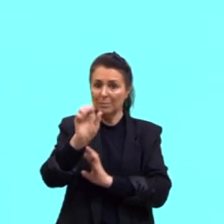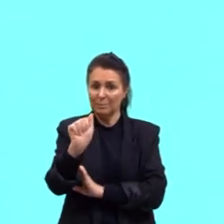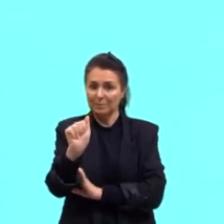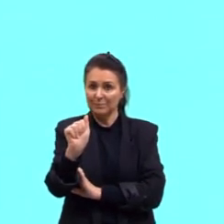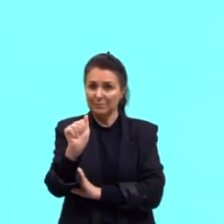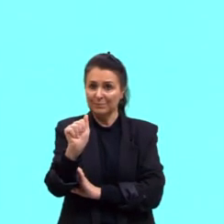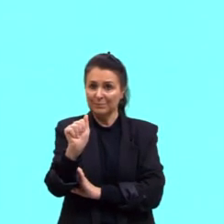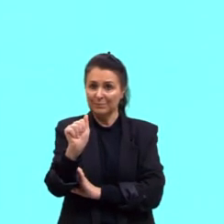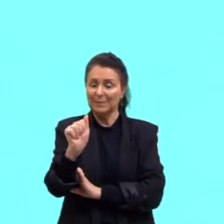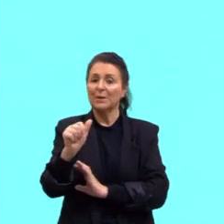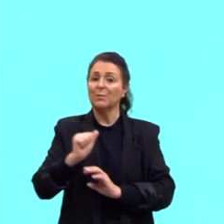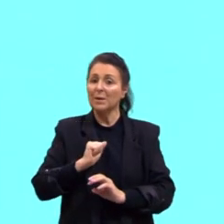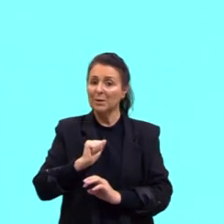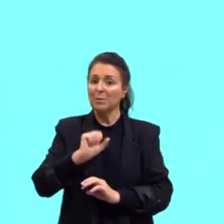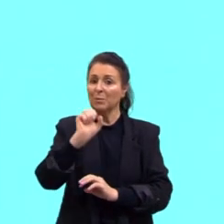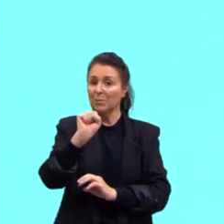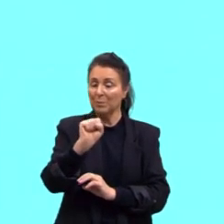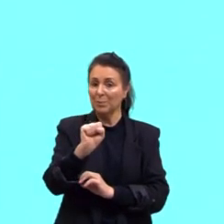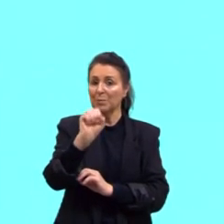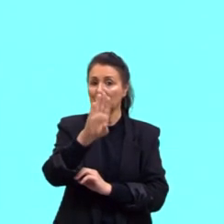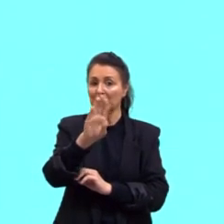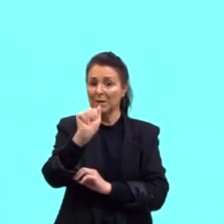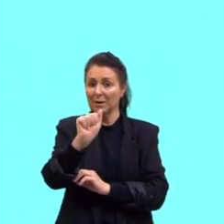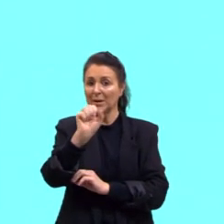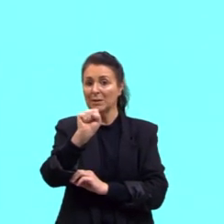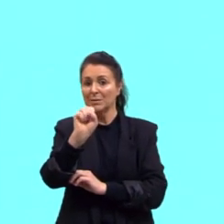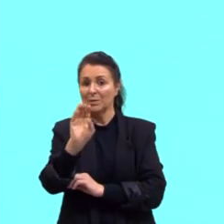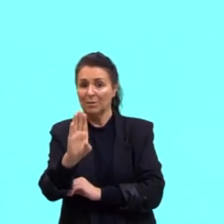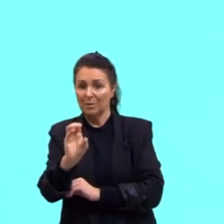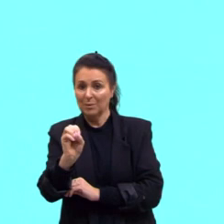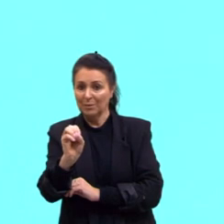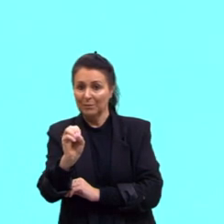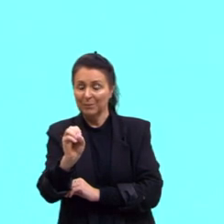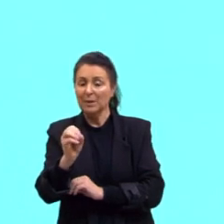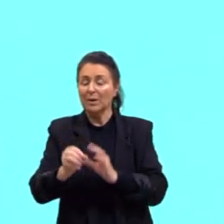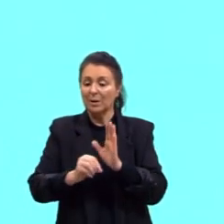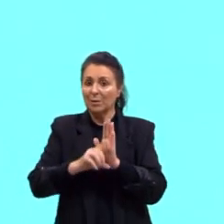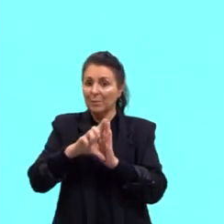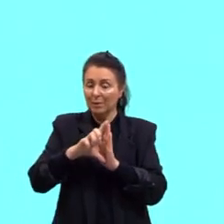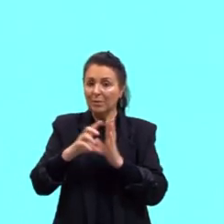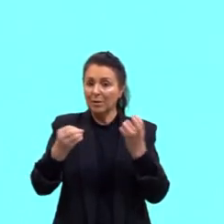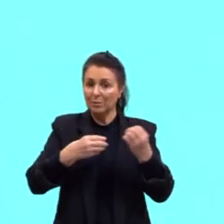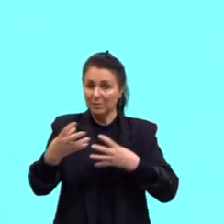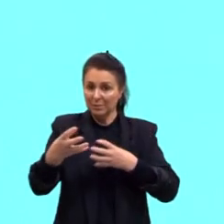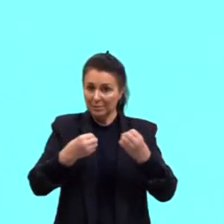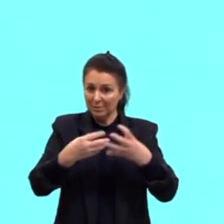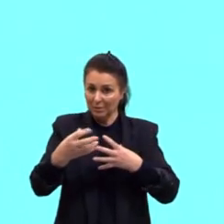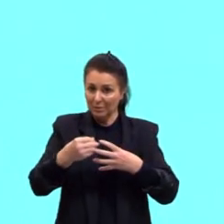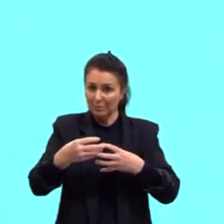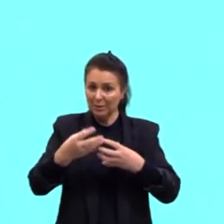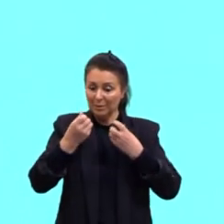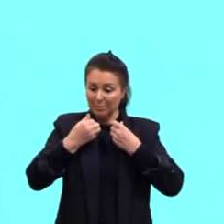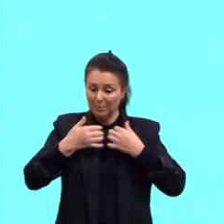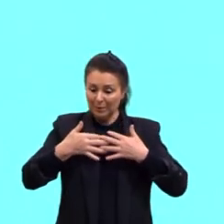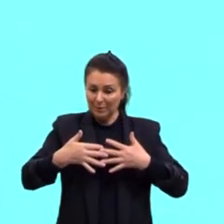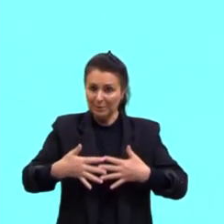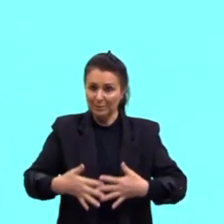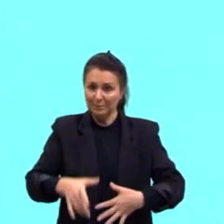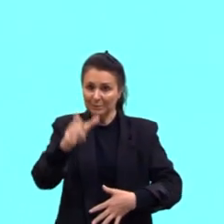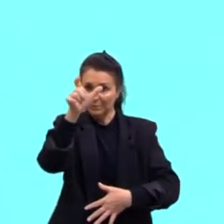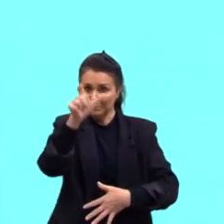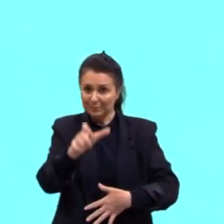que o meu sulfato de bário que é o que eu quero aumentar a concentração para que a pessoa não tem absorção do barulho Então eu tenho mais chance